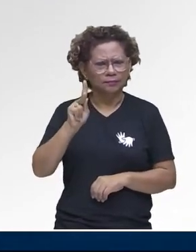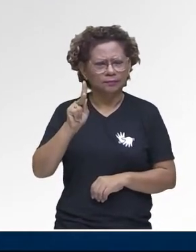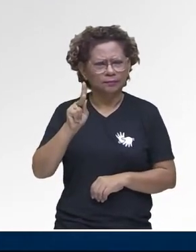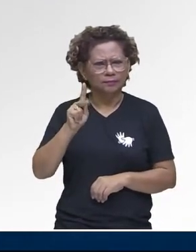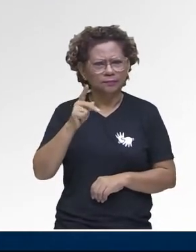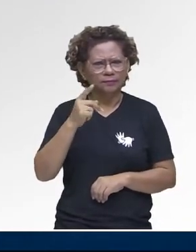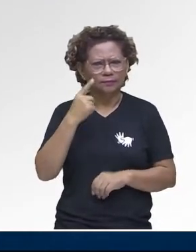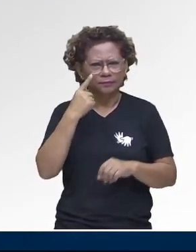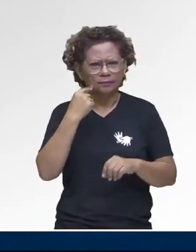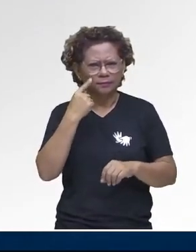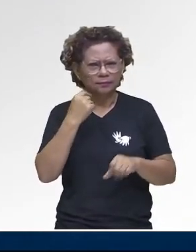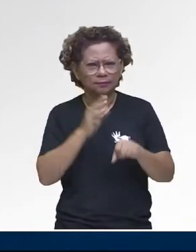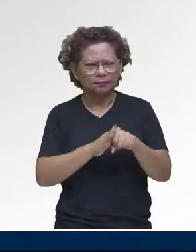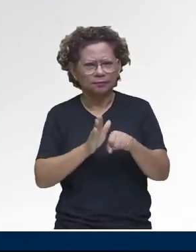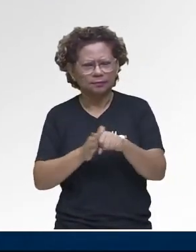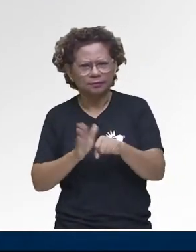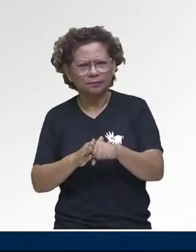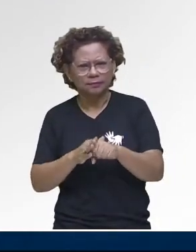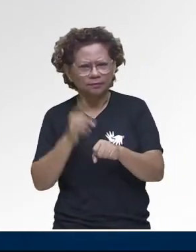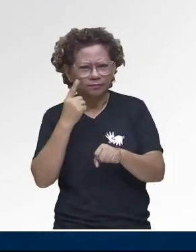3,98. Quanto ela gastou?